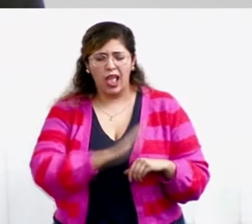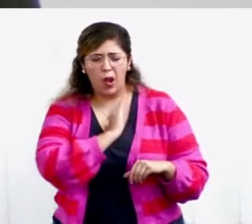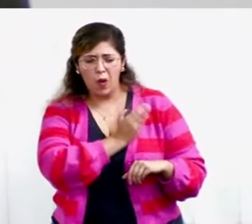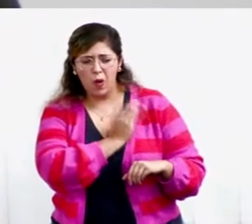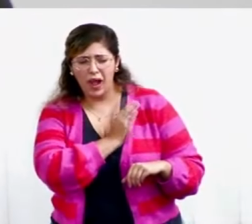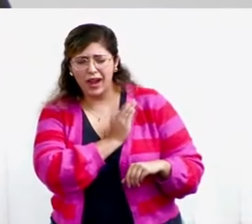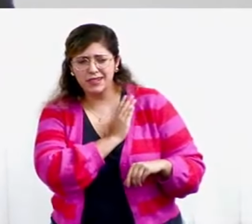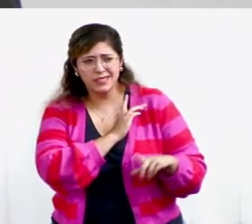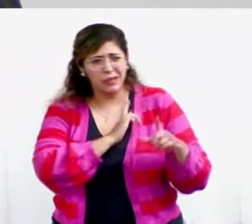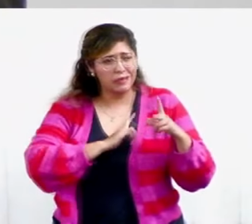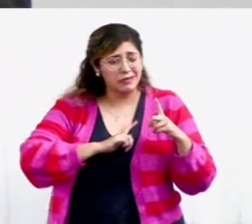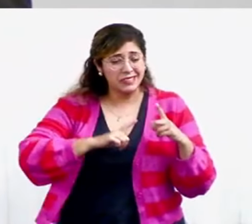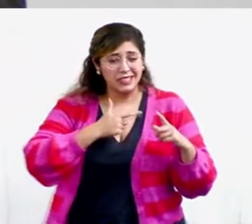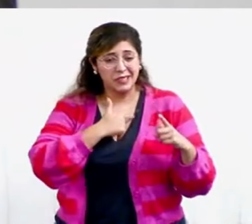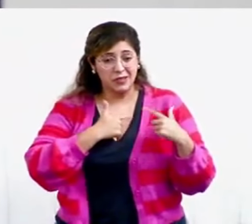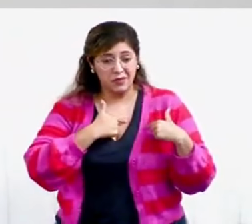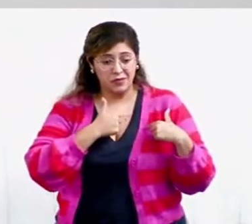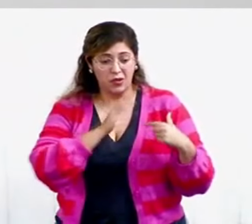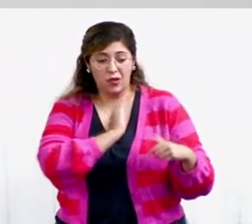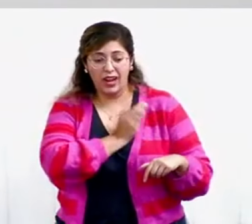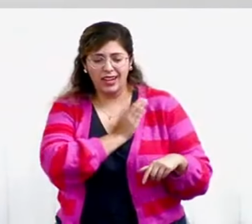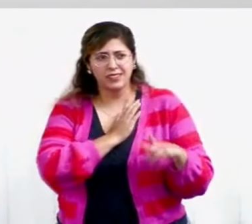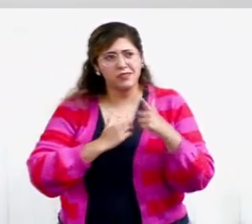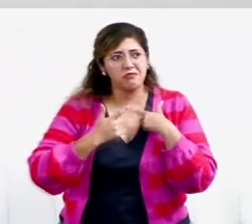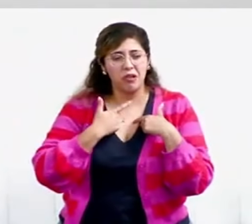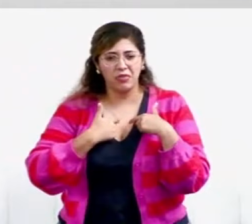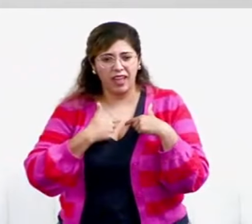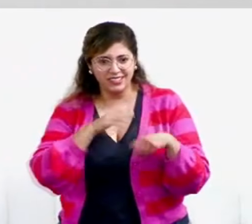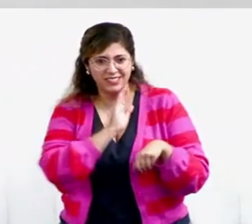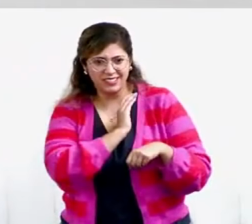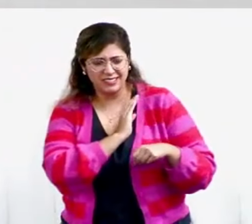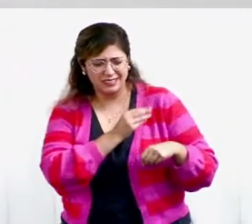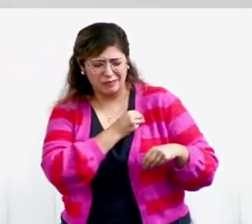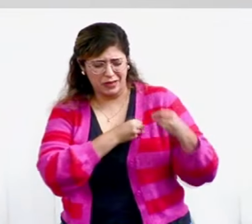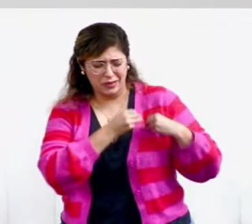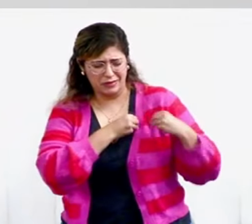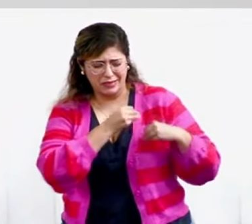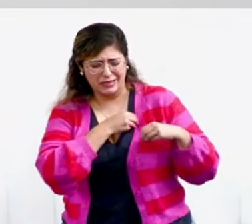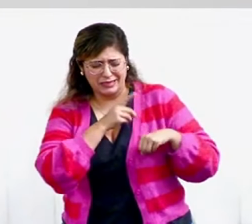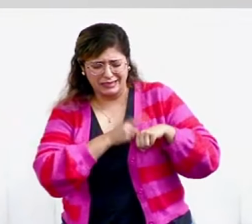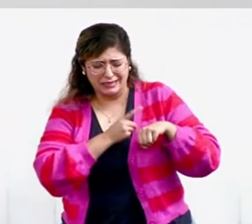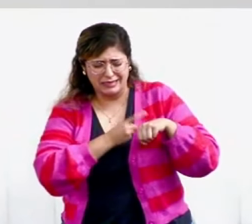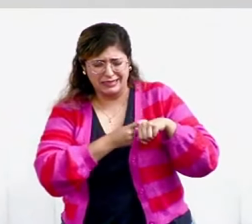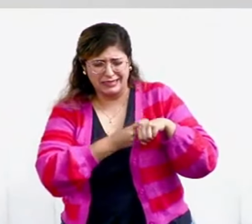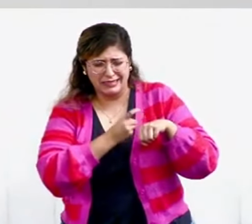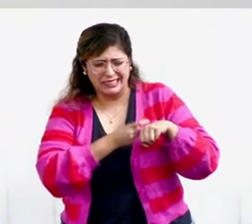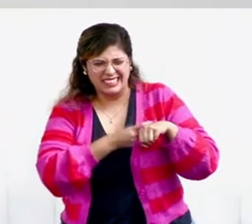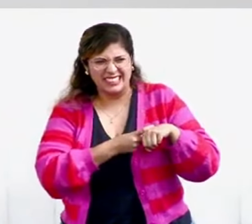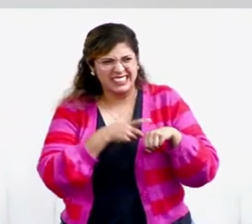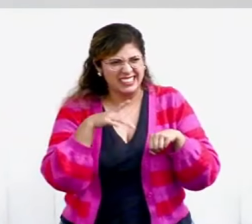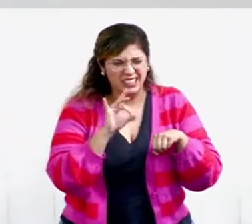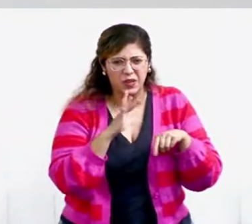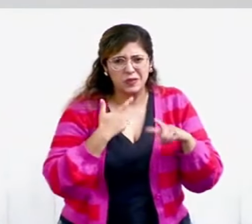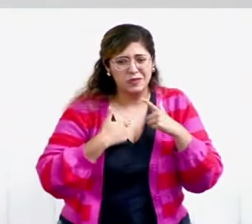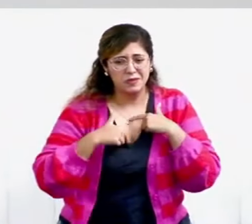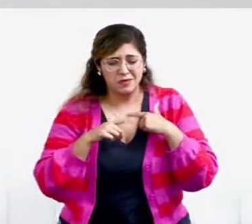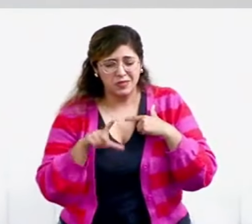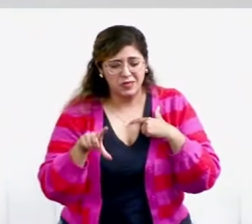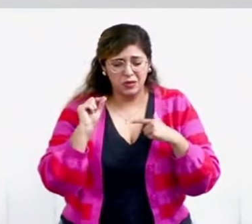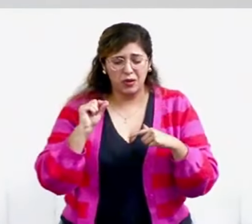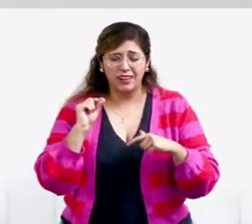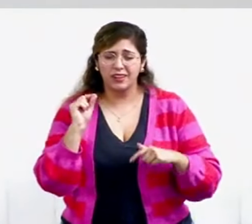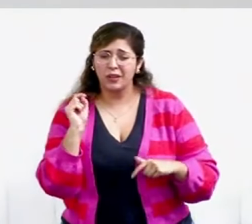nossas ações, as nossas afeições. E esse coração é o coração que está petrificado.